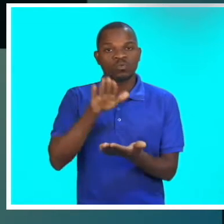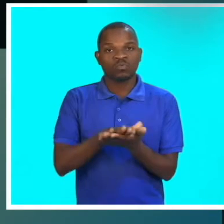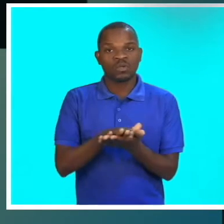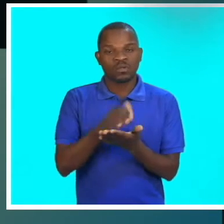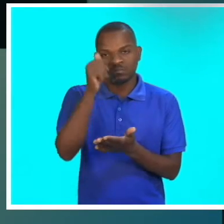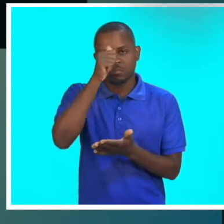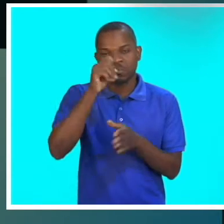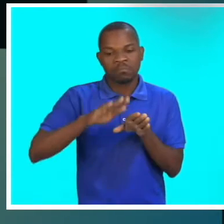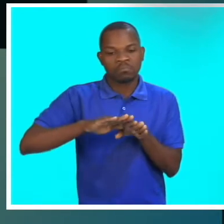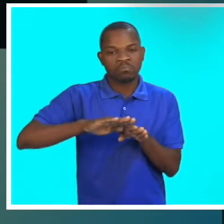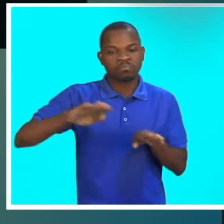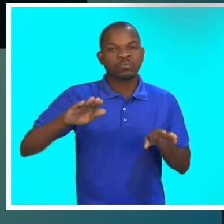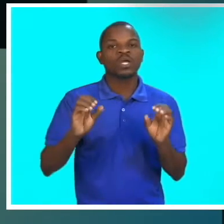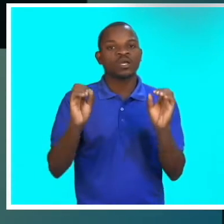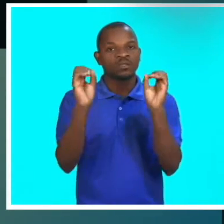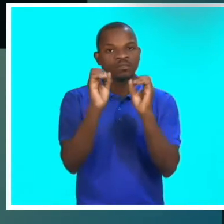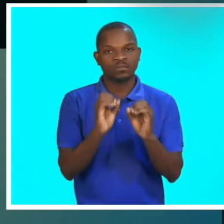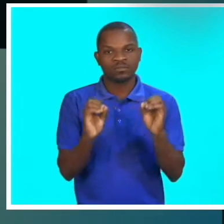As trampas.